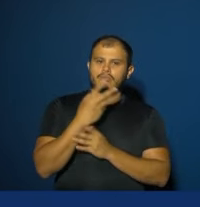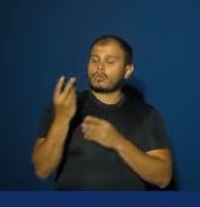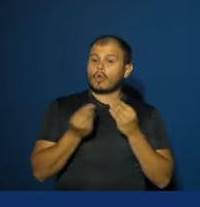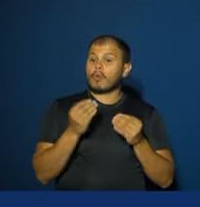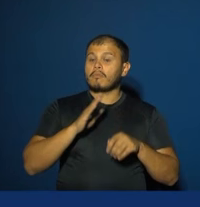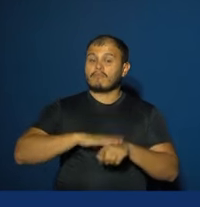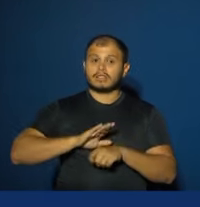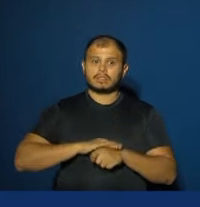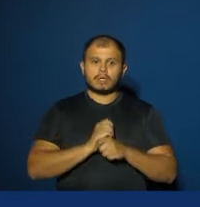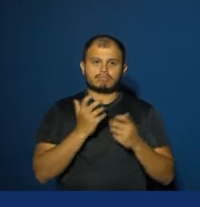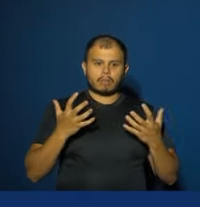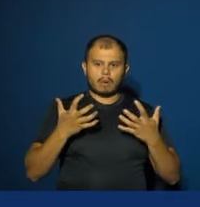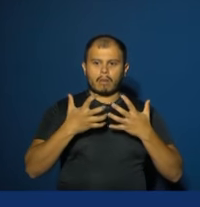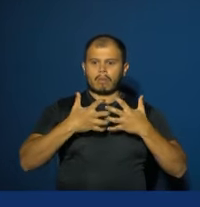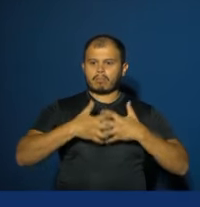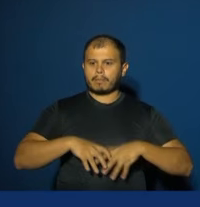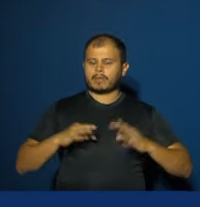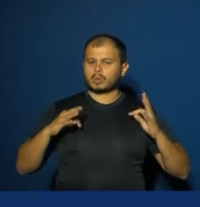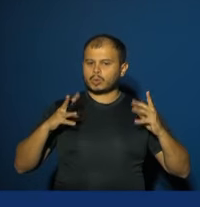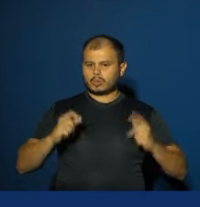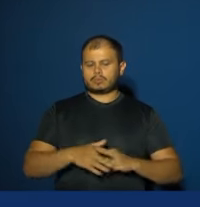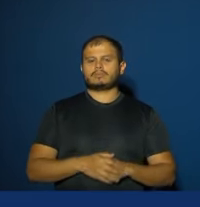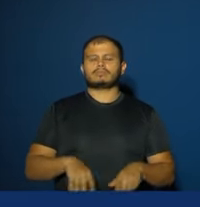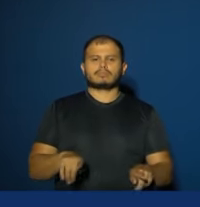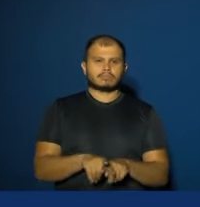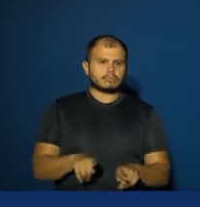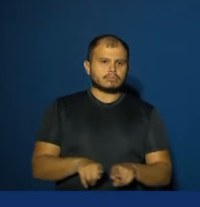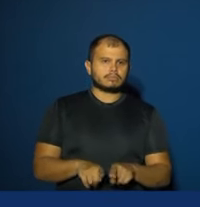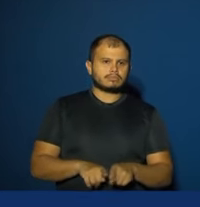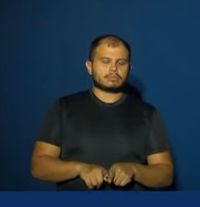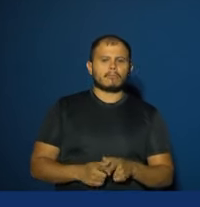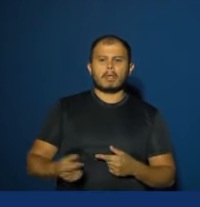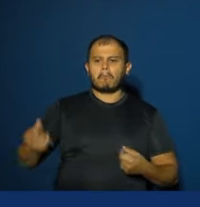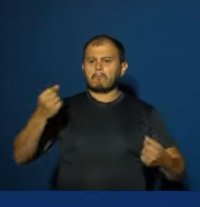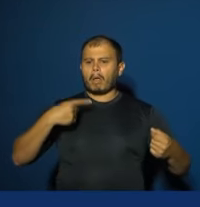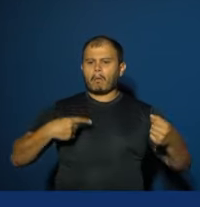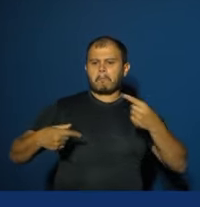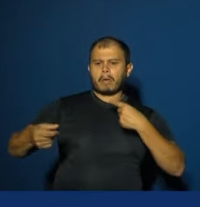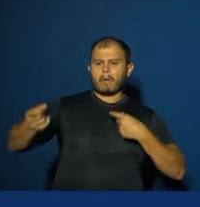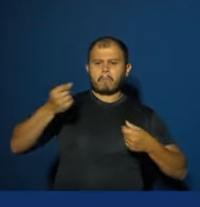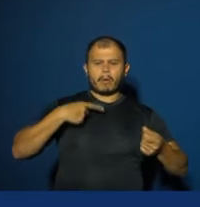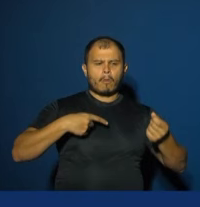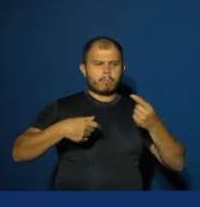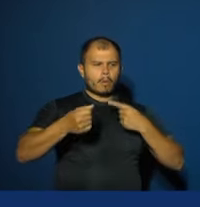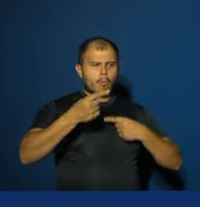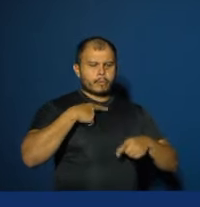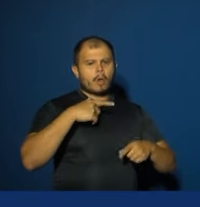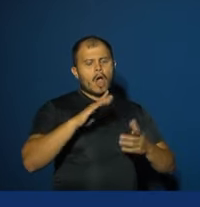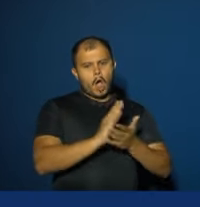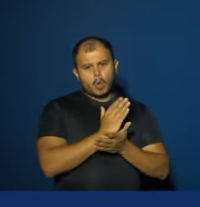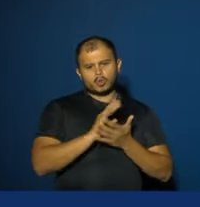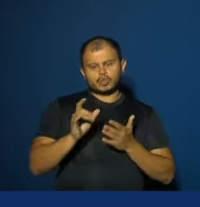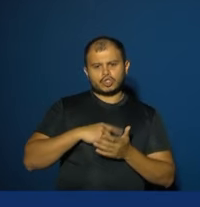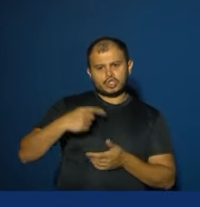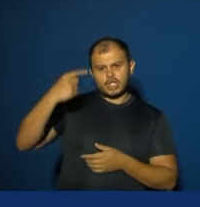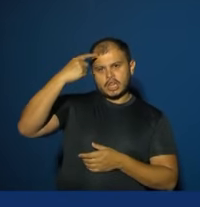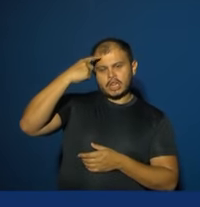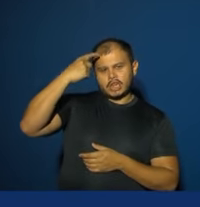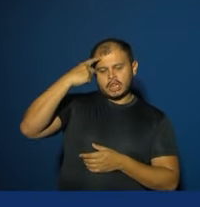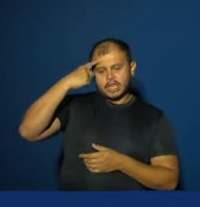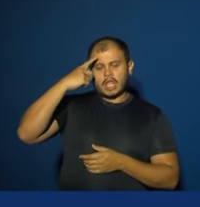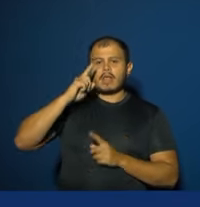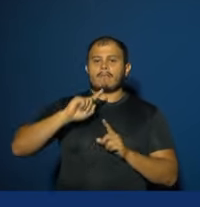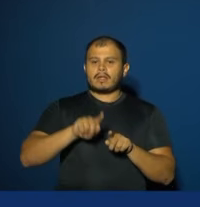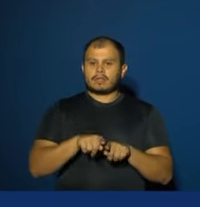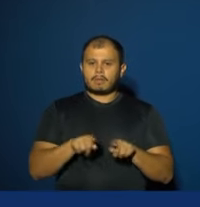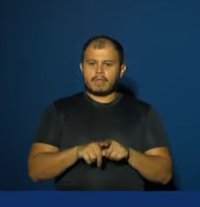tudo isso e também eh as críticas né que vieram de todo tipo foram críticas tanto ideológicas quanto uma